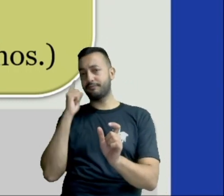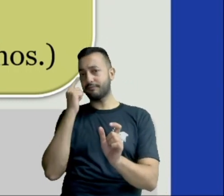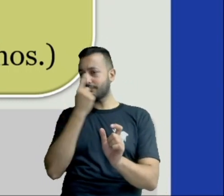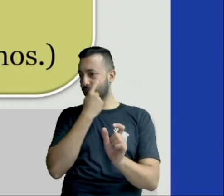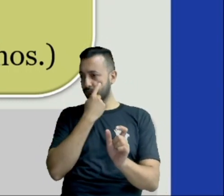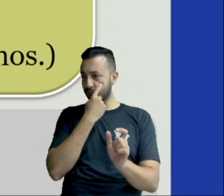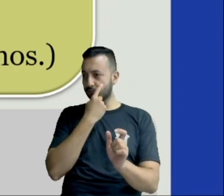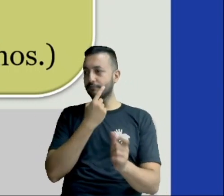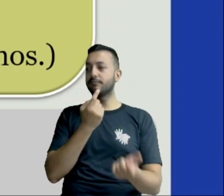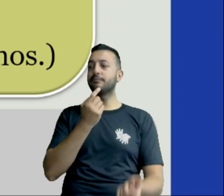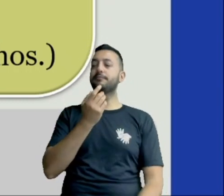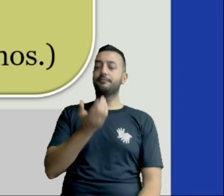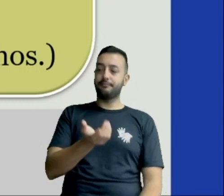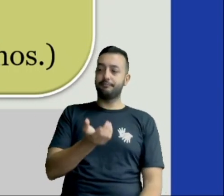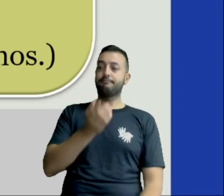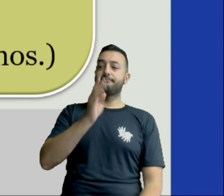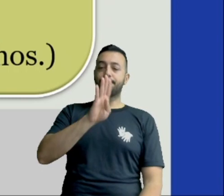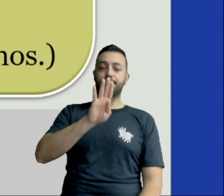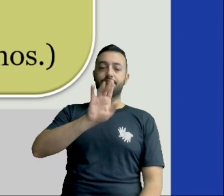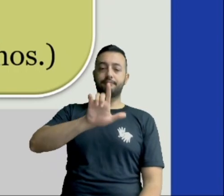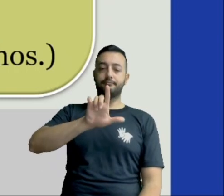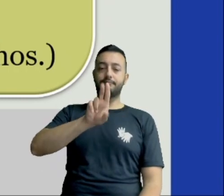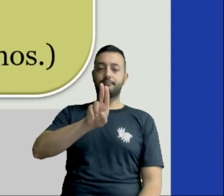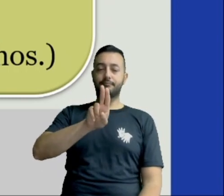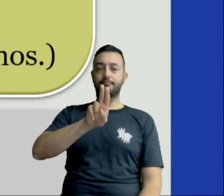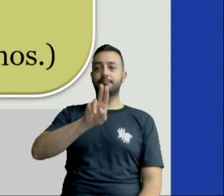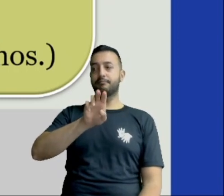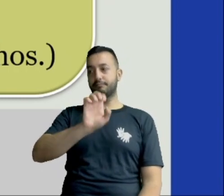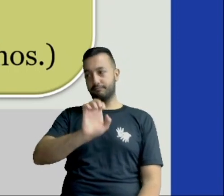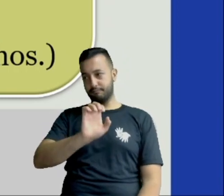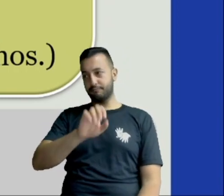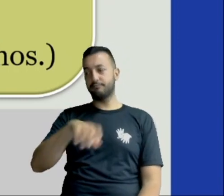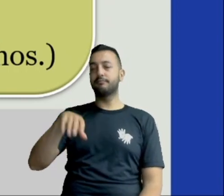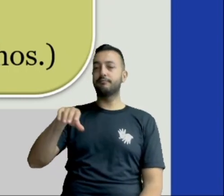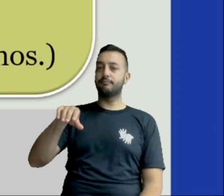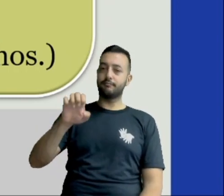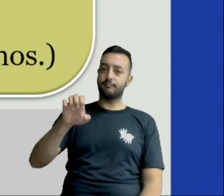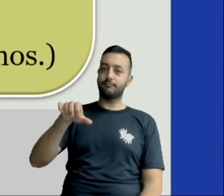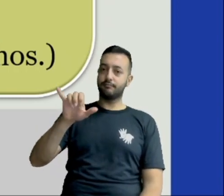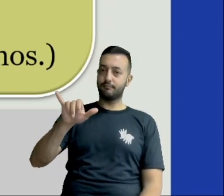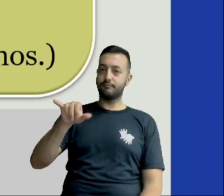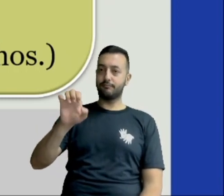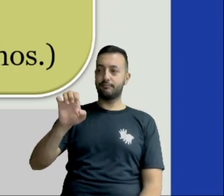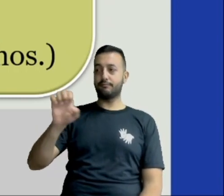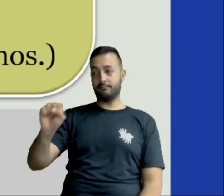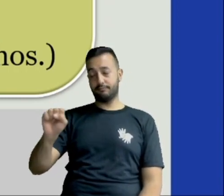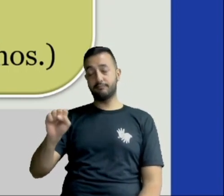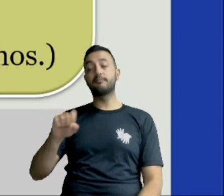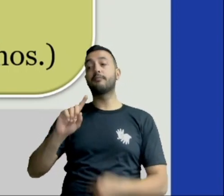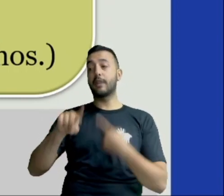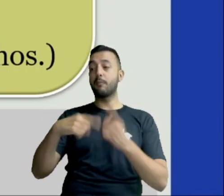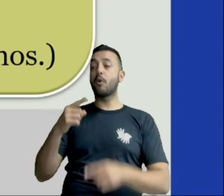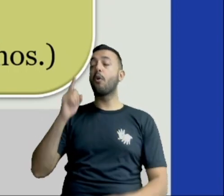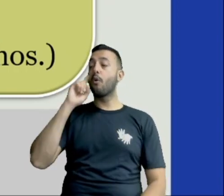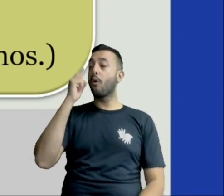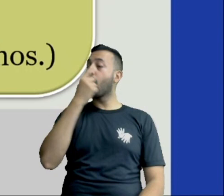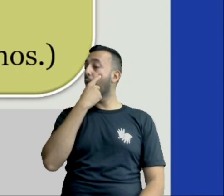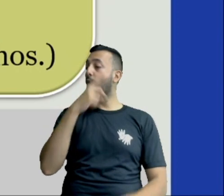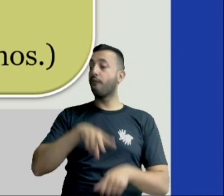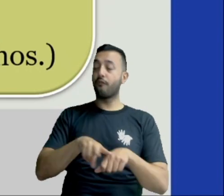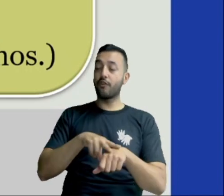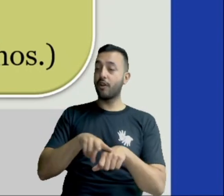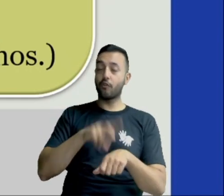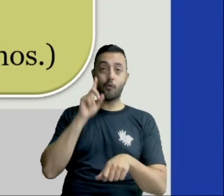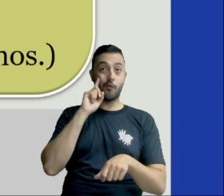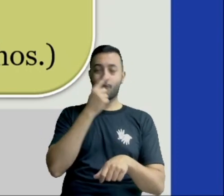Então, blue eyes, azul primeiro, depois olhos. Depois nós temos aí para olhos verdes, os